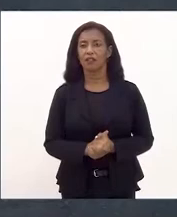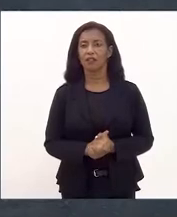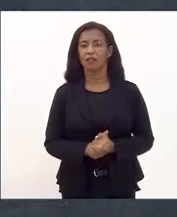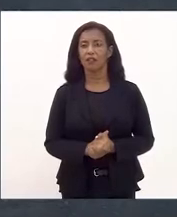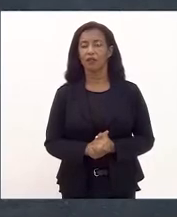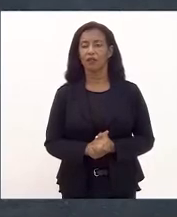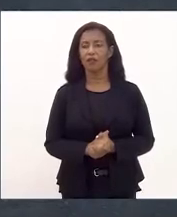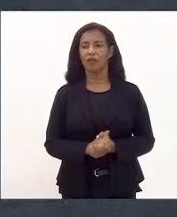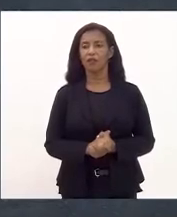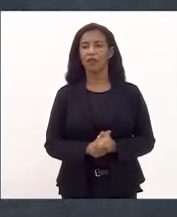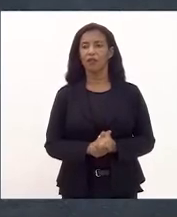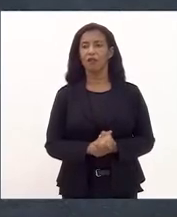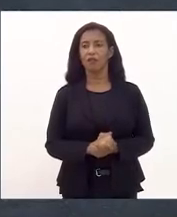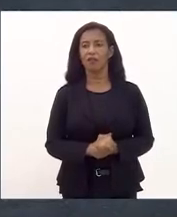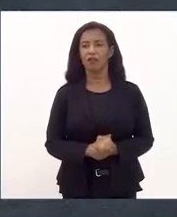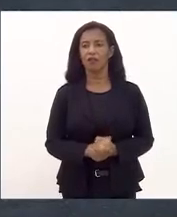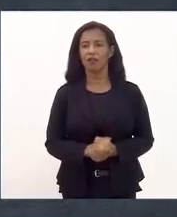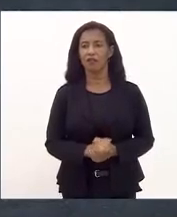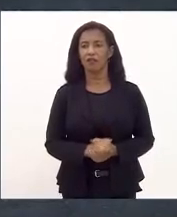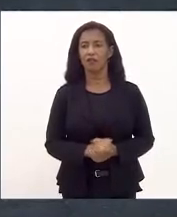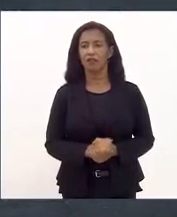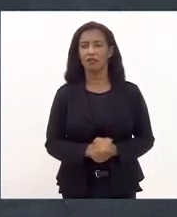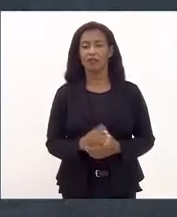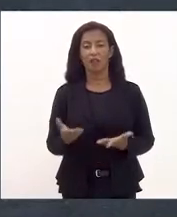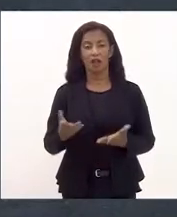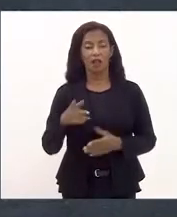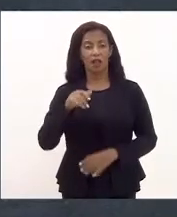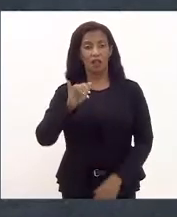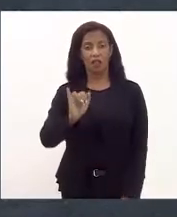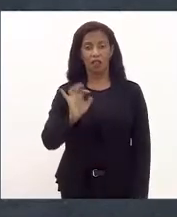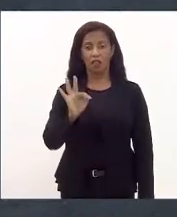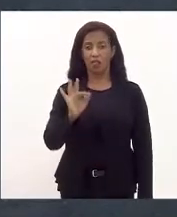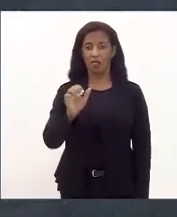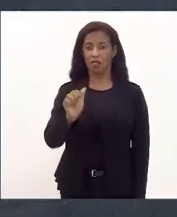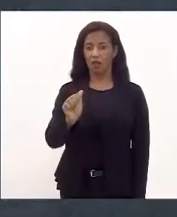lá no nosso querido município de Itaperuna,